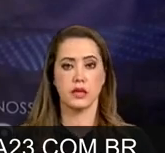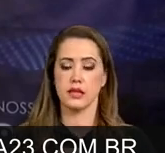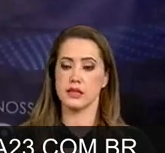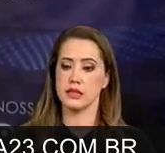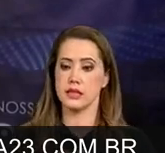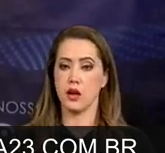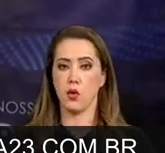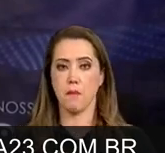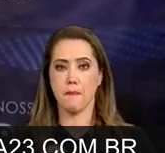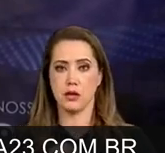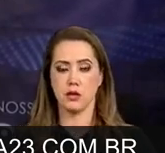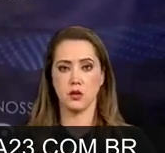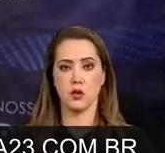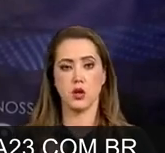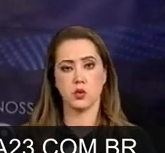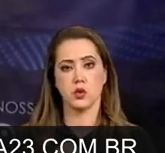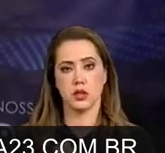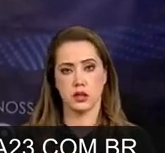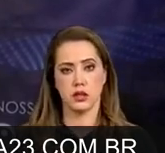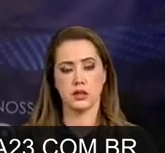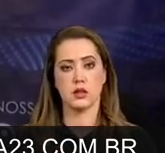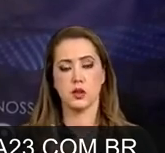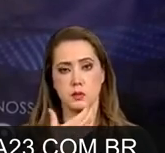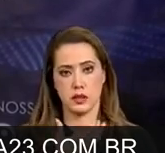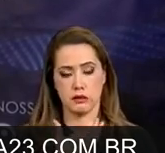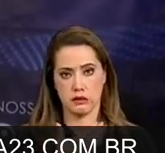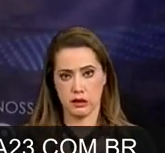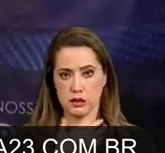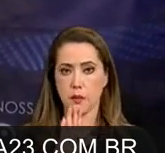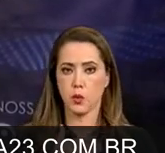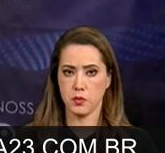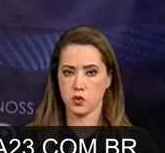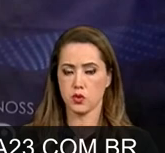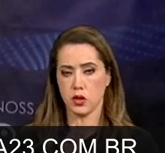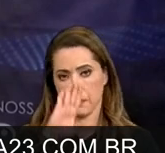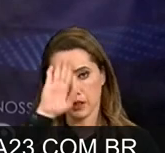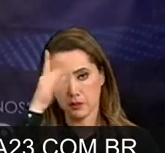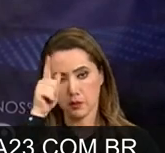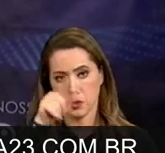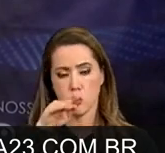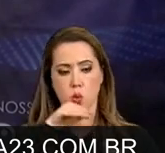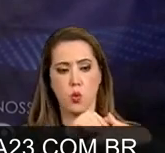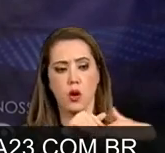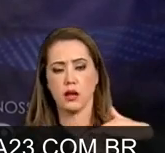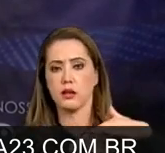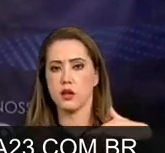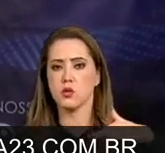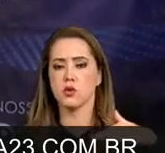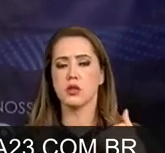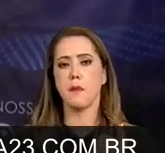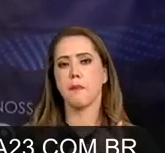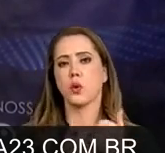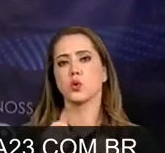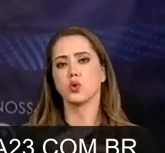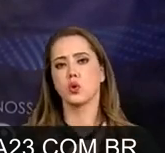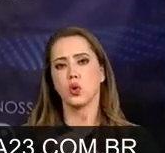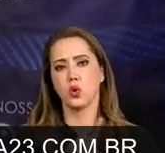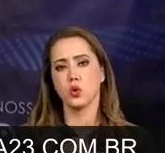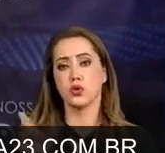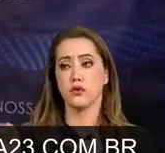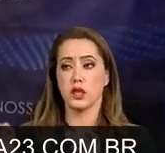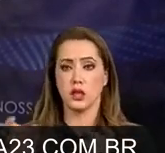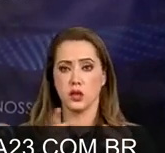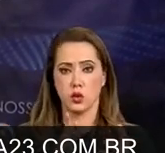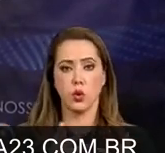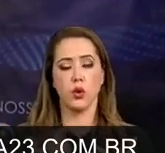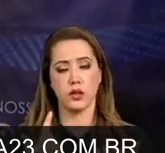as contratações para o fim de ano já começaram. As principais vagas são para estoquistas, auxiliares de lojas, promotores e